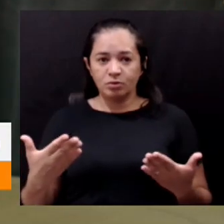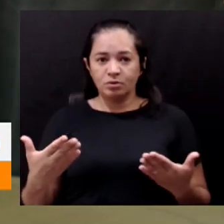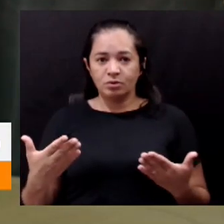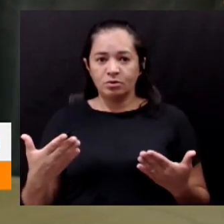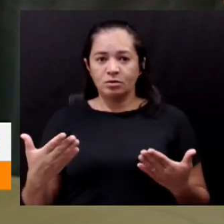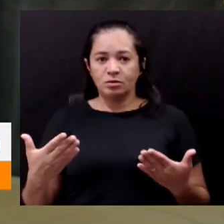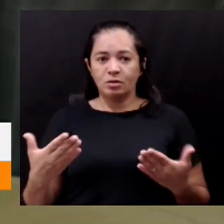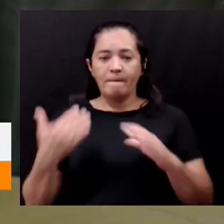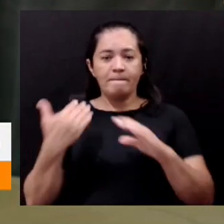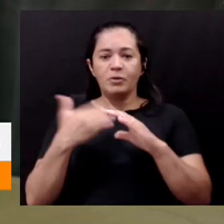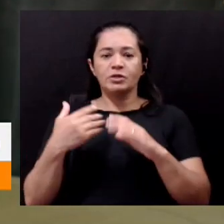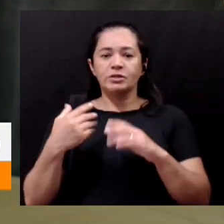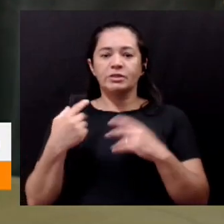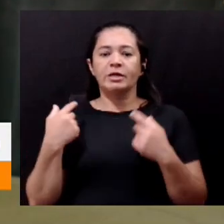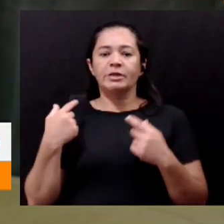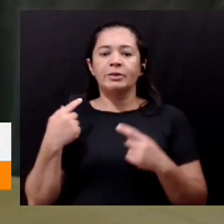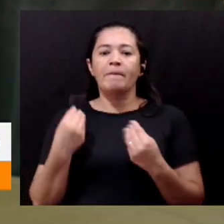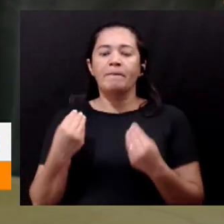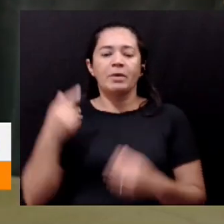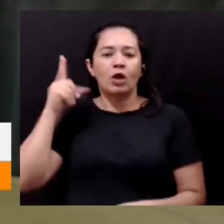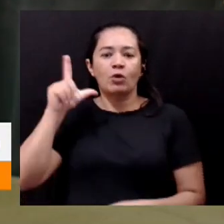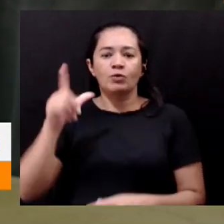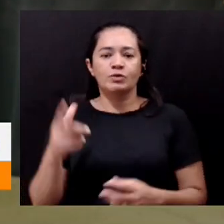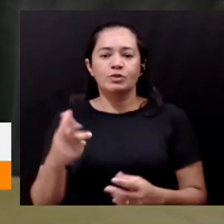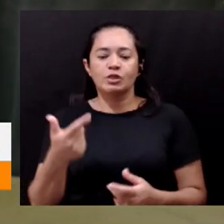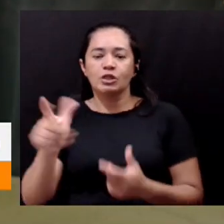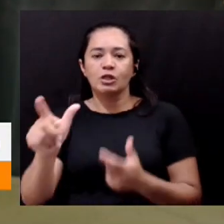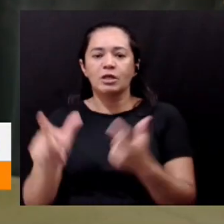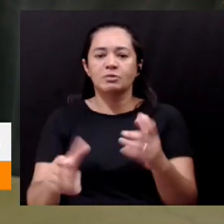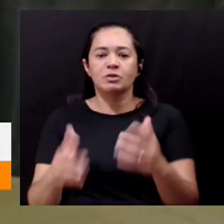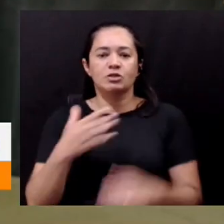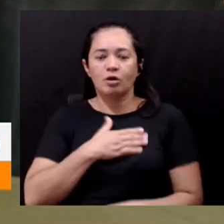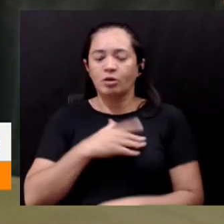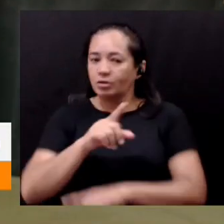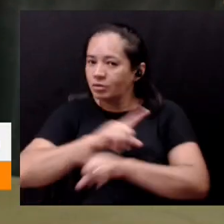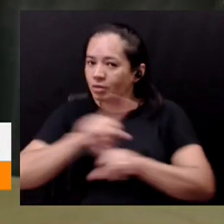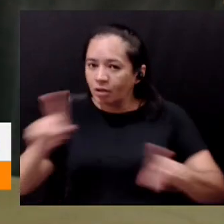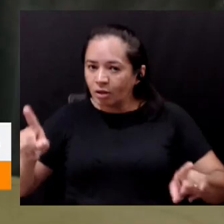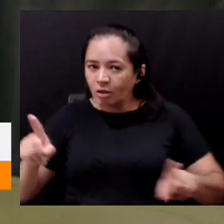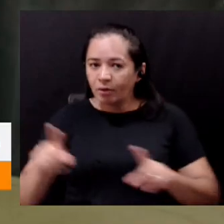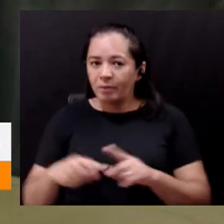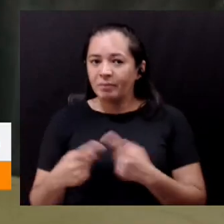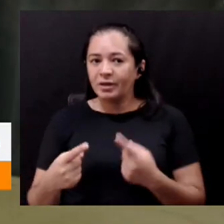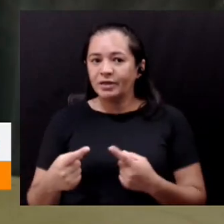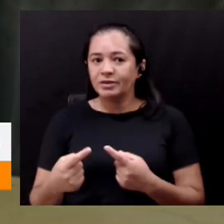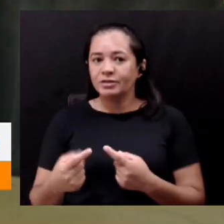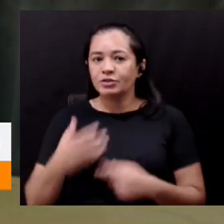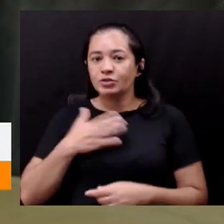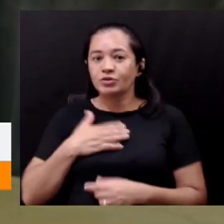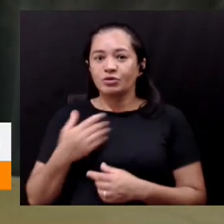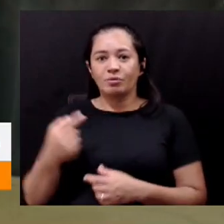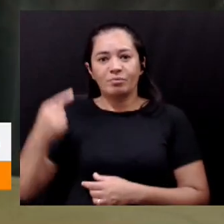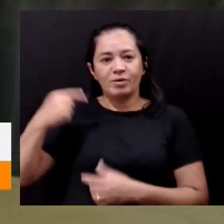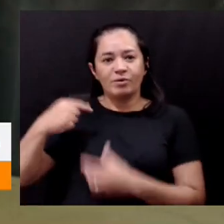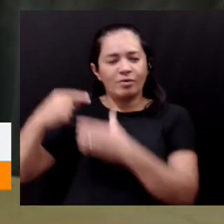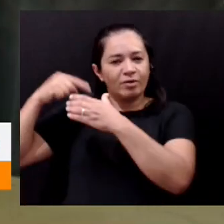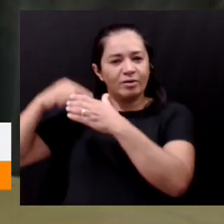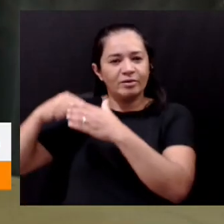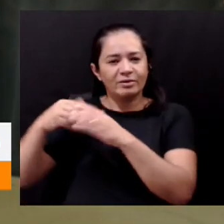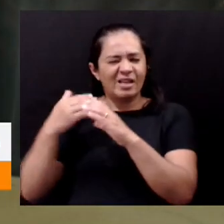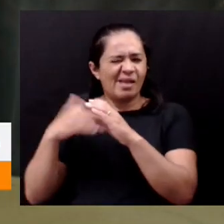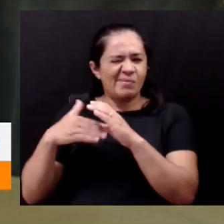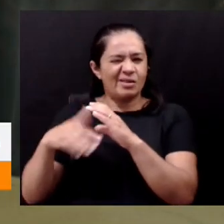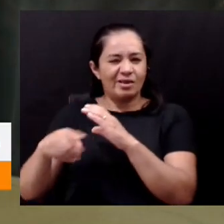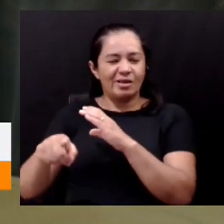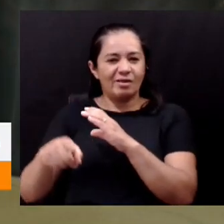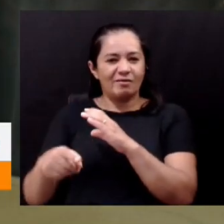ter um reconhecimento, mas pode ser que o meu eu lá guardadinho, ele fala assim: "Não, posta aí, né, vamos ter